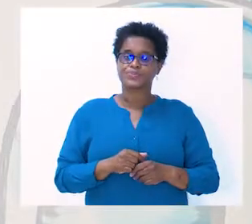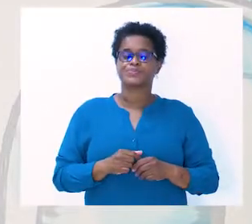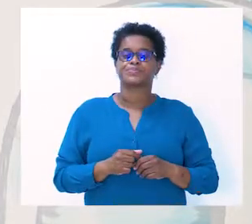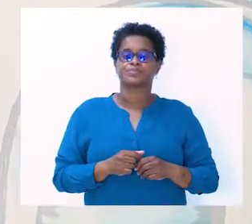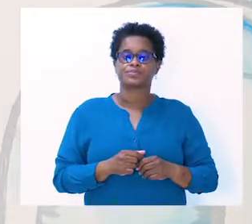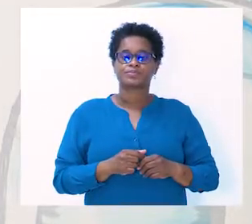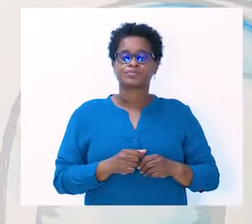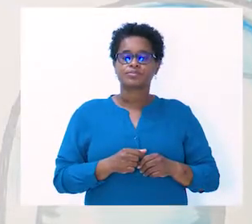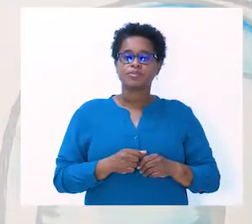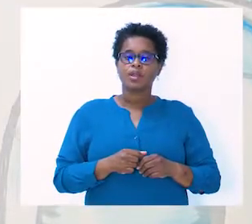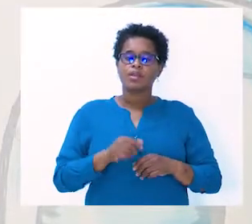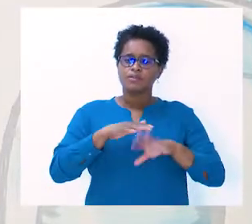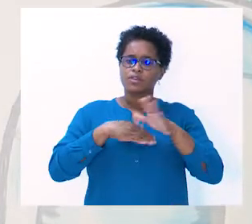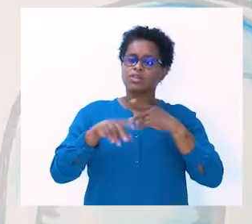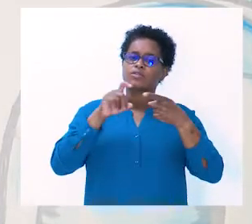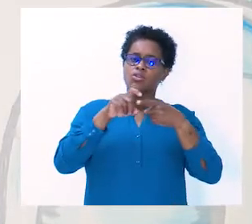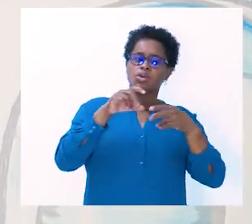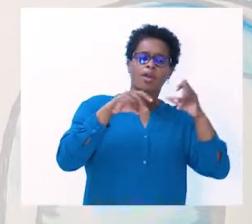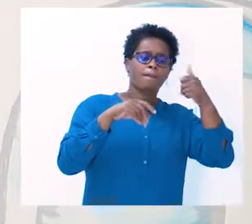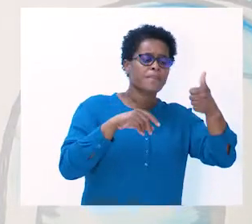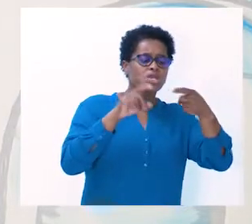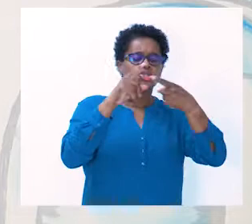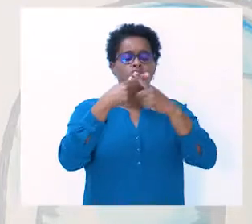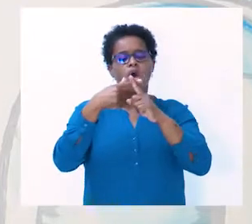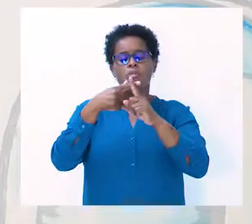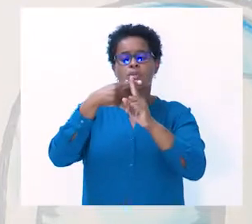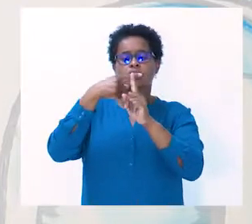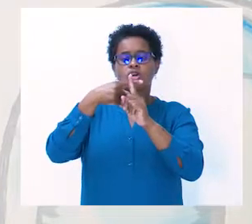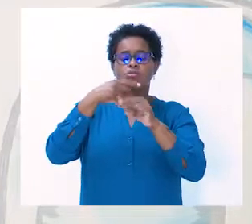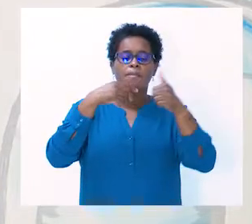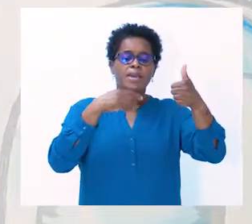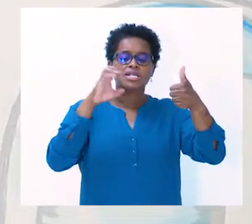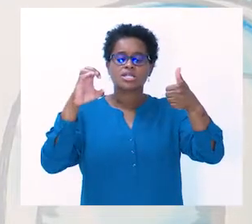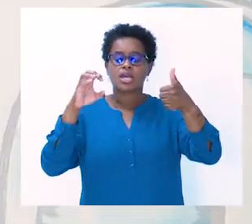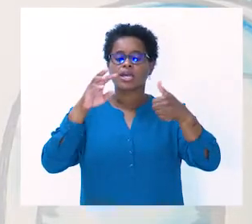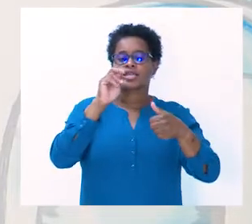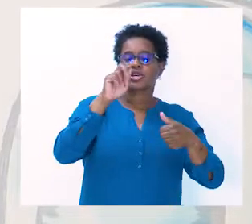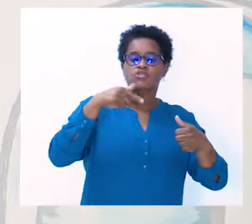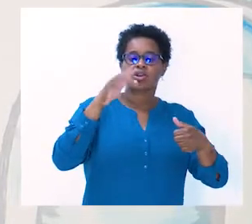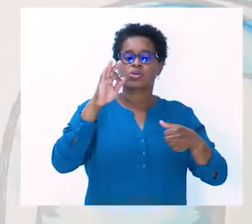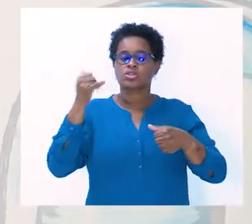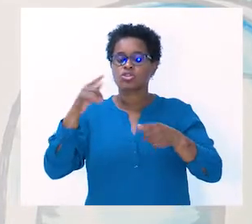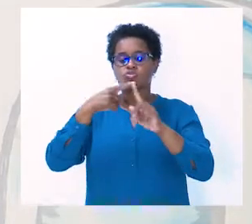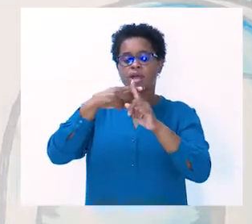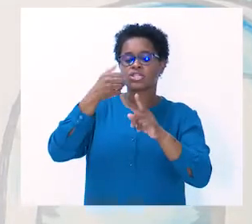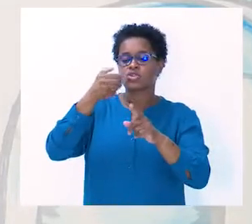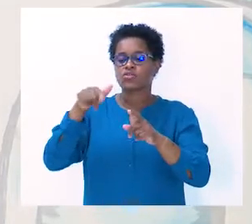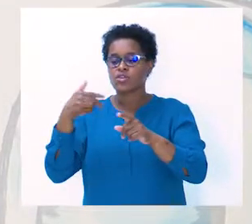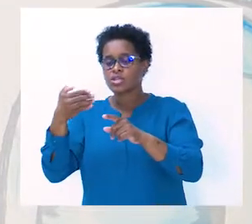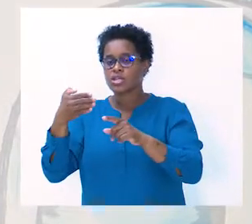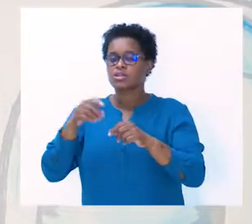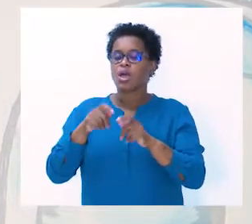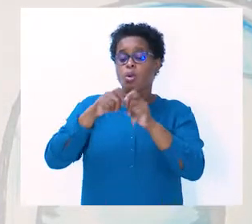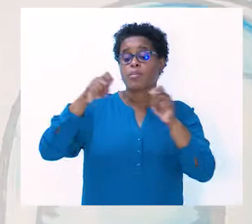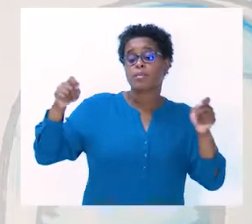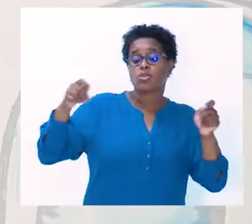por exemplo, BC, soma de BC é 3,42 mais 5,7.